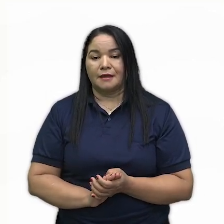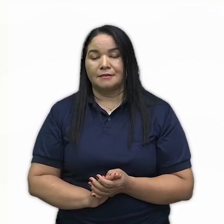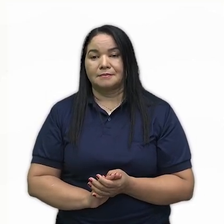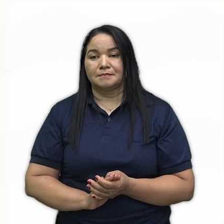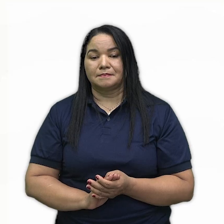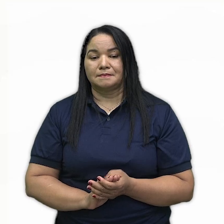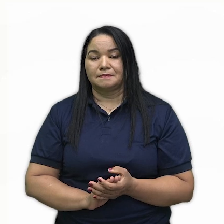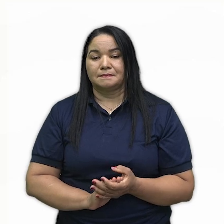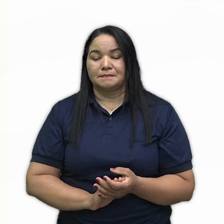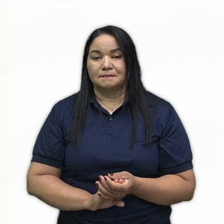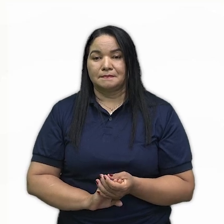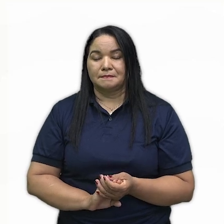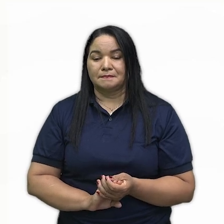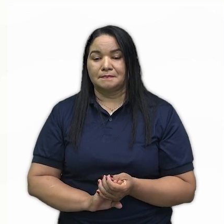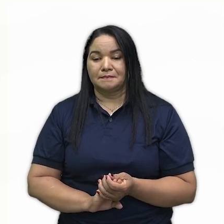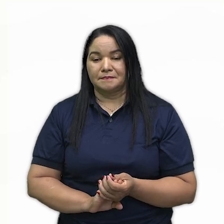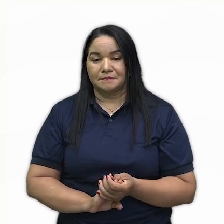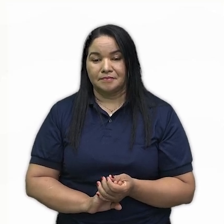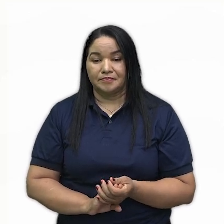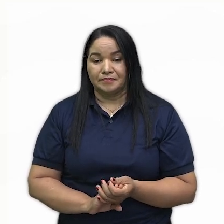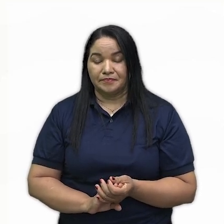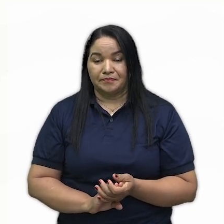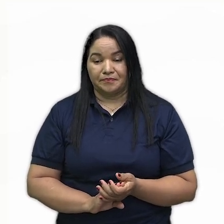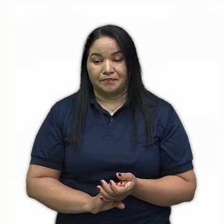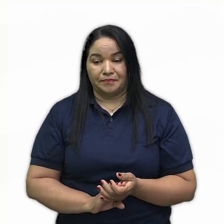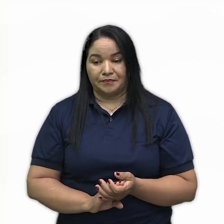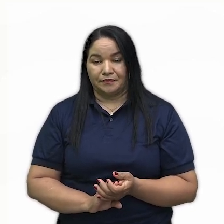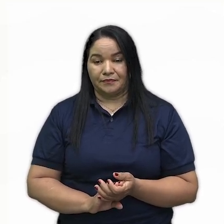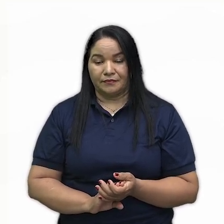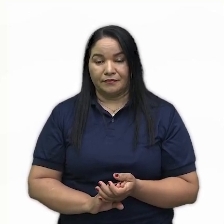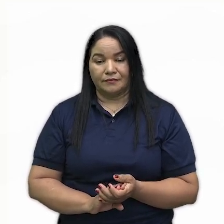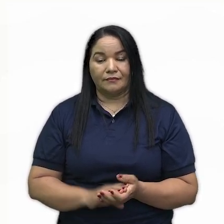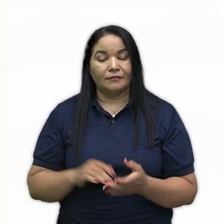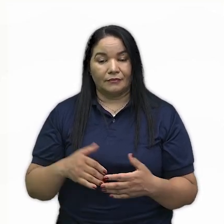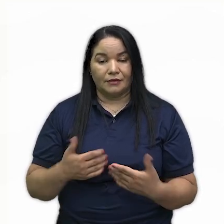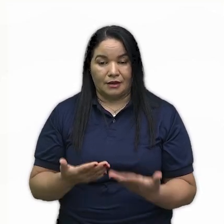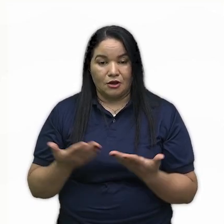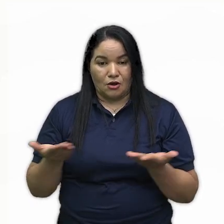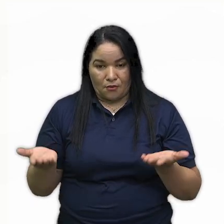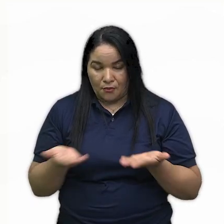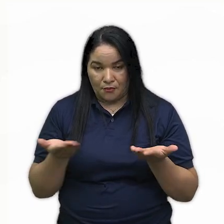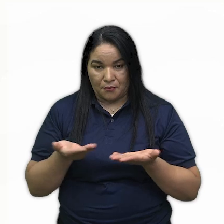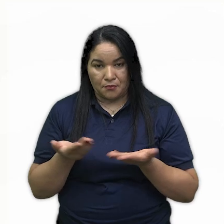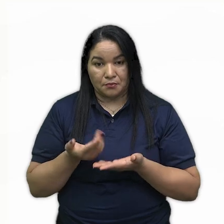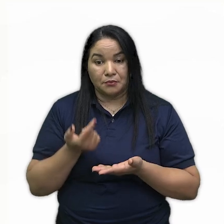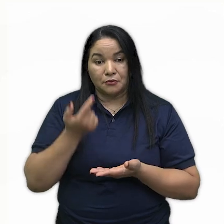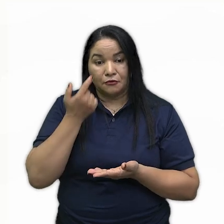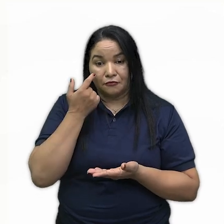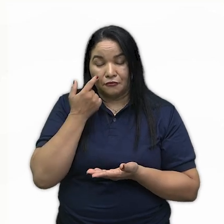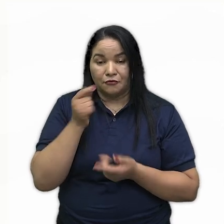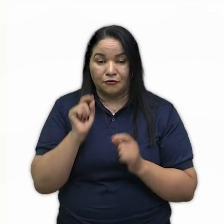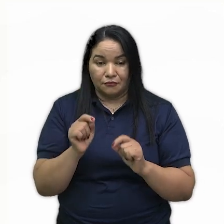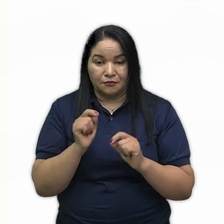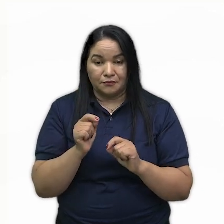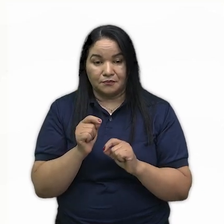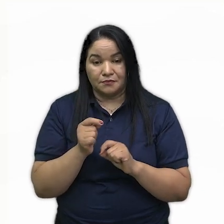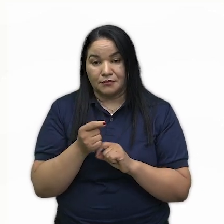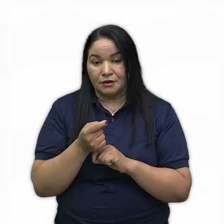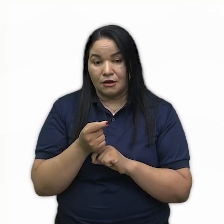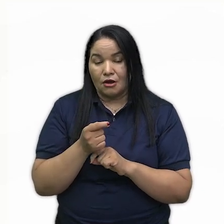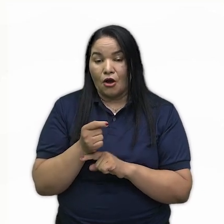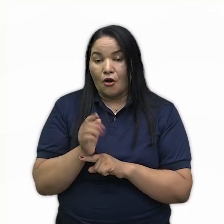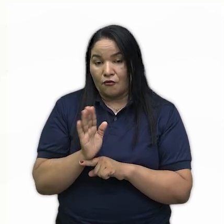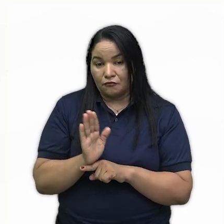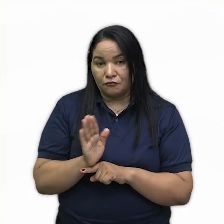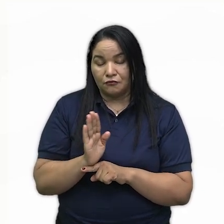Ok? Então, pessoal, agora a gente vai ver uma animaçãozinha aí para vocês entenderem sobre a